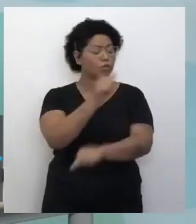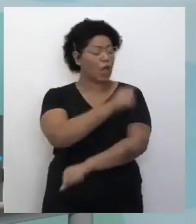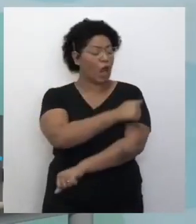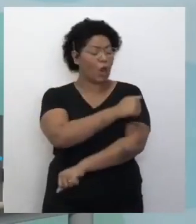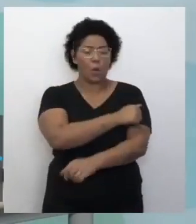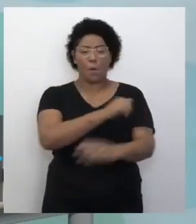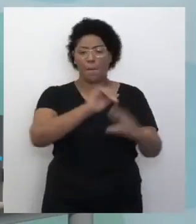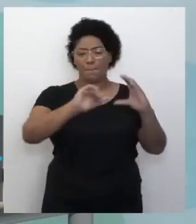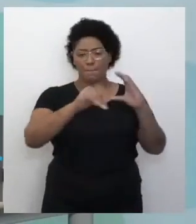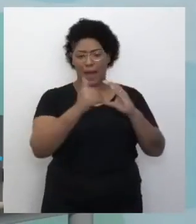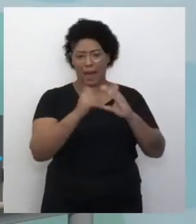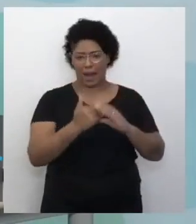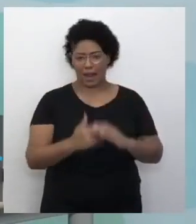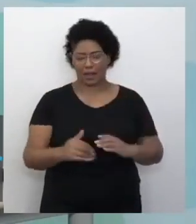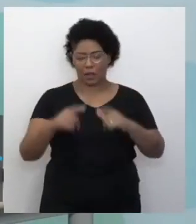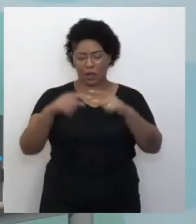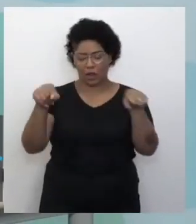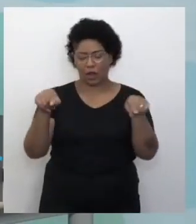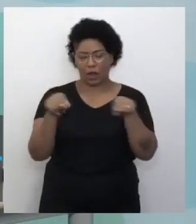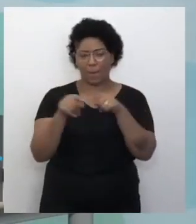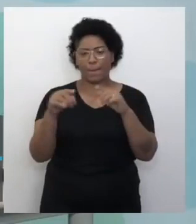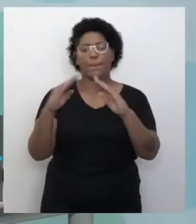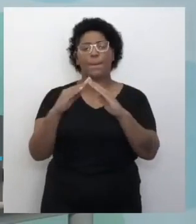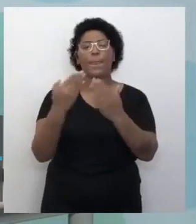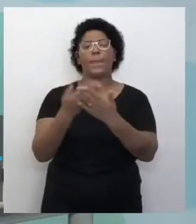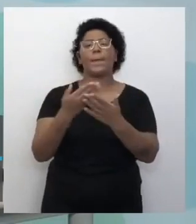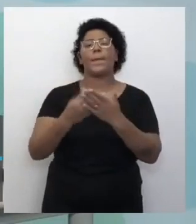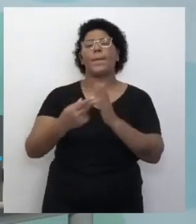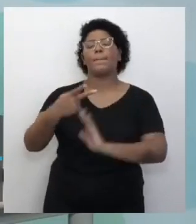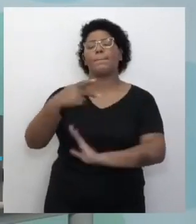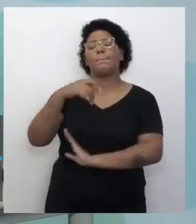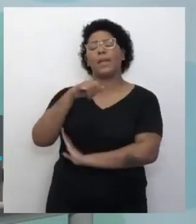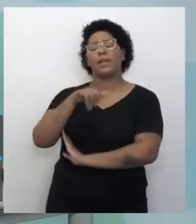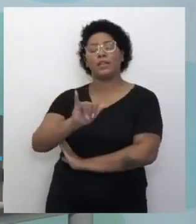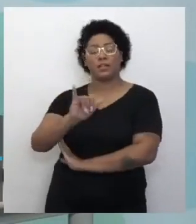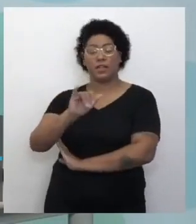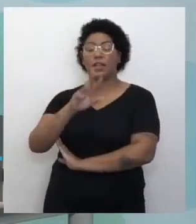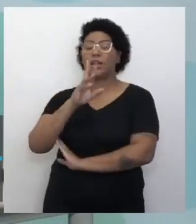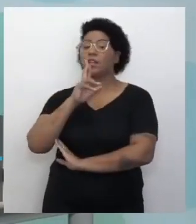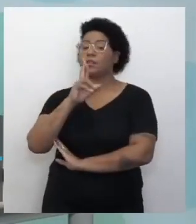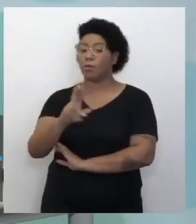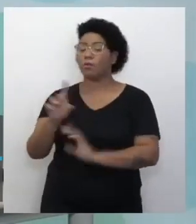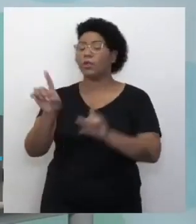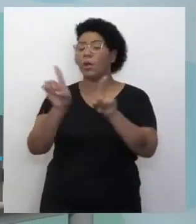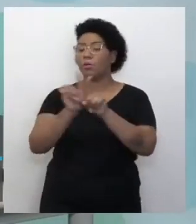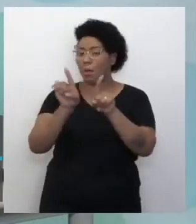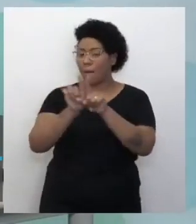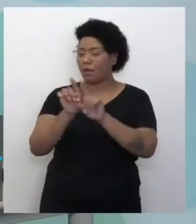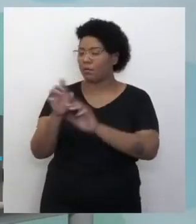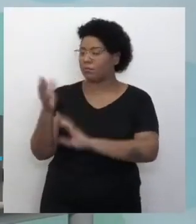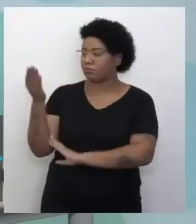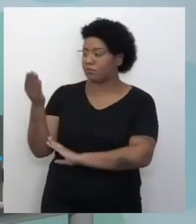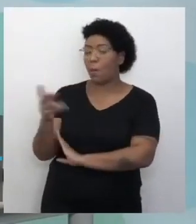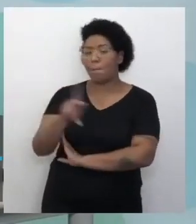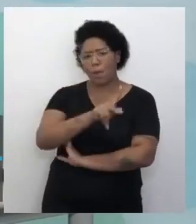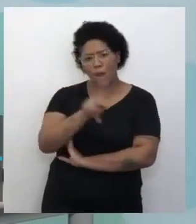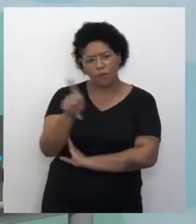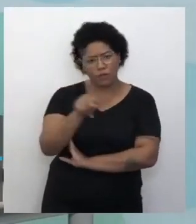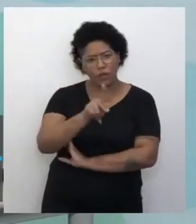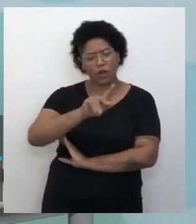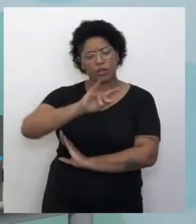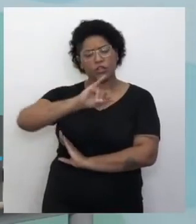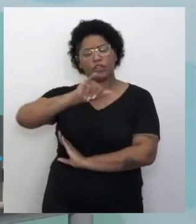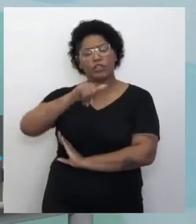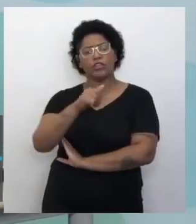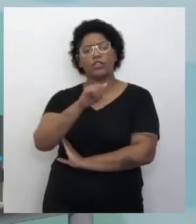na PEI Barão de Monte Santo de Mococa, 95 gramas de cloreto de magnésio. O professor Gilmar também falou a